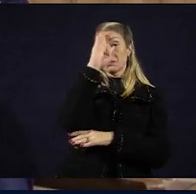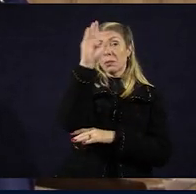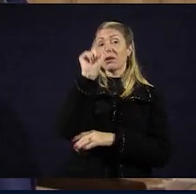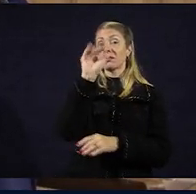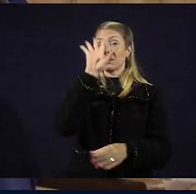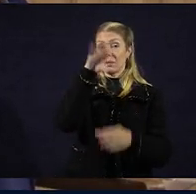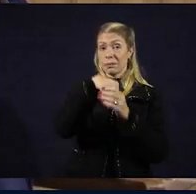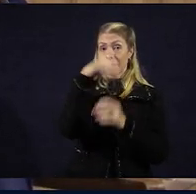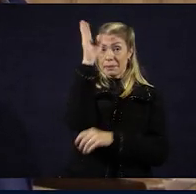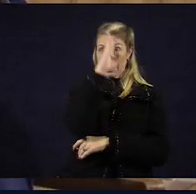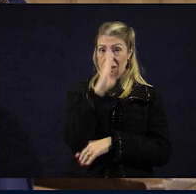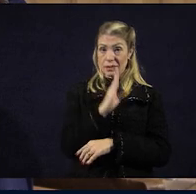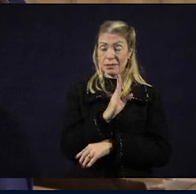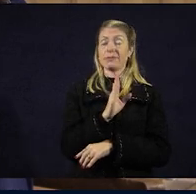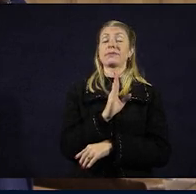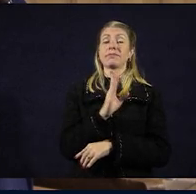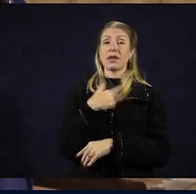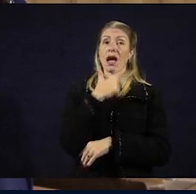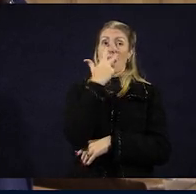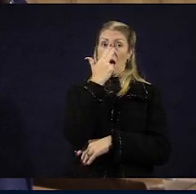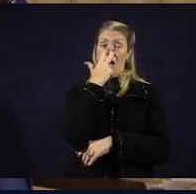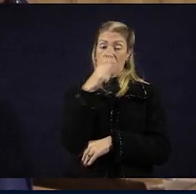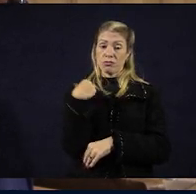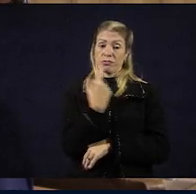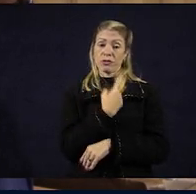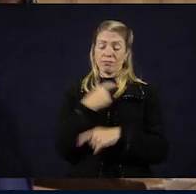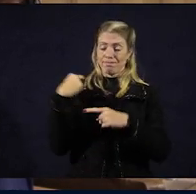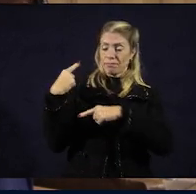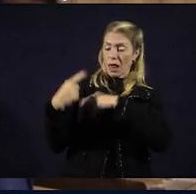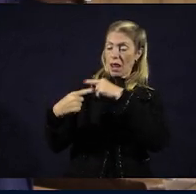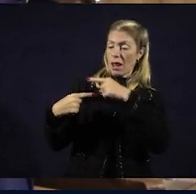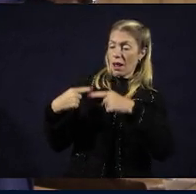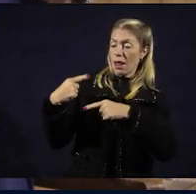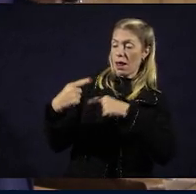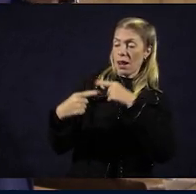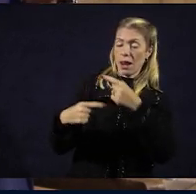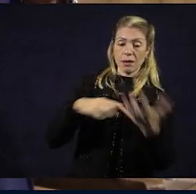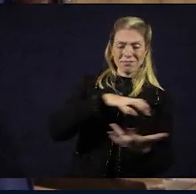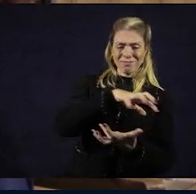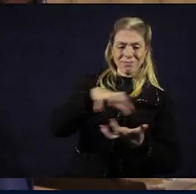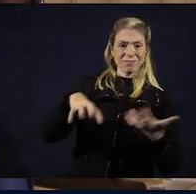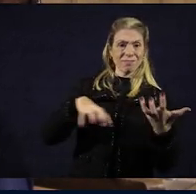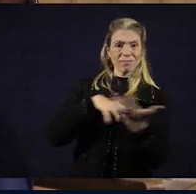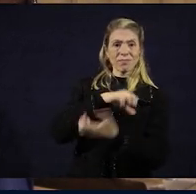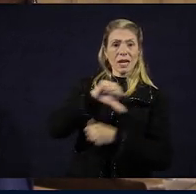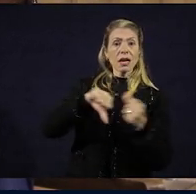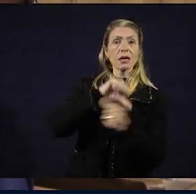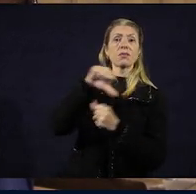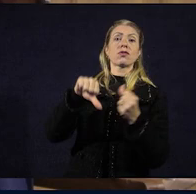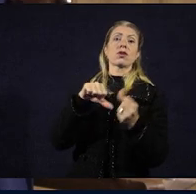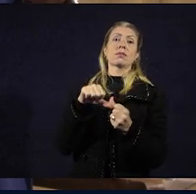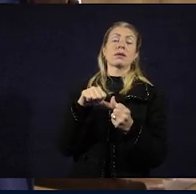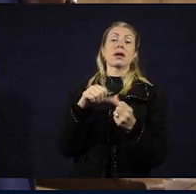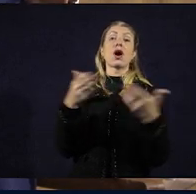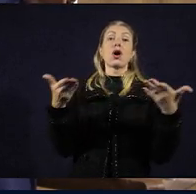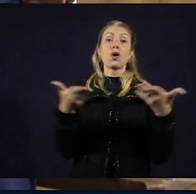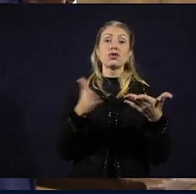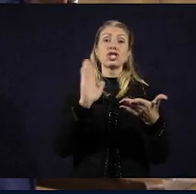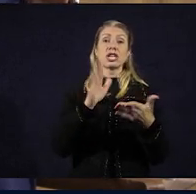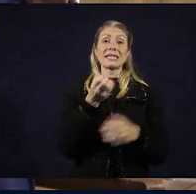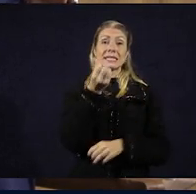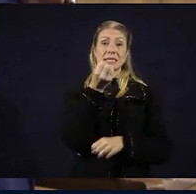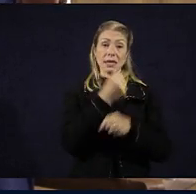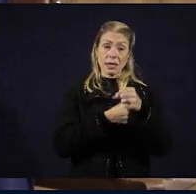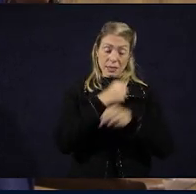né Eu acho que a gente vendo um ciclo reformista que hoje já seis anos